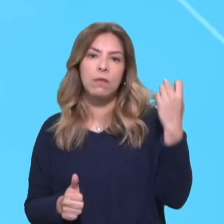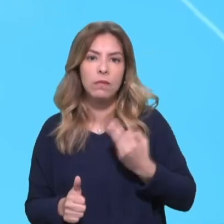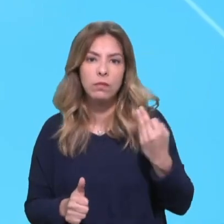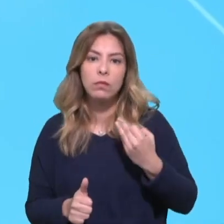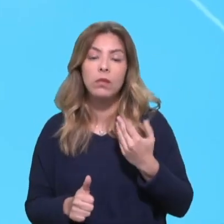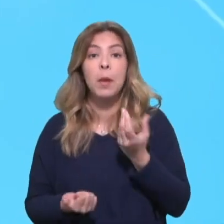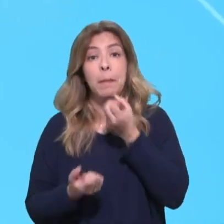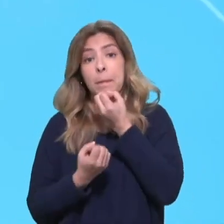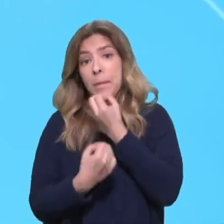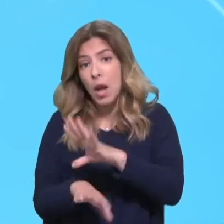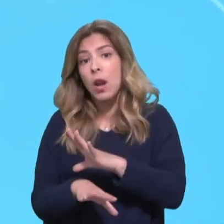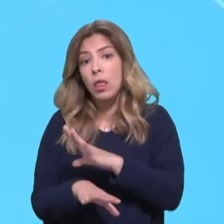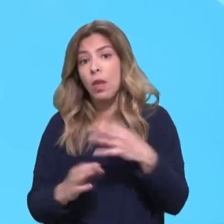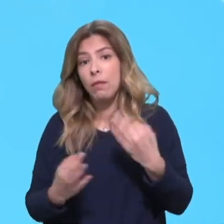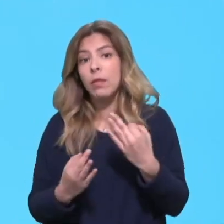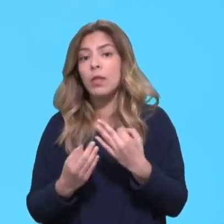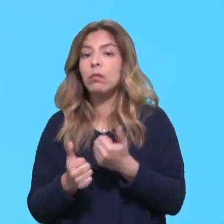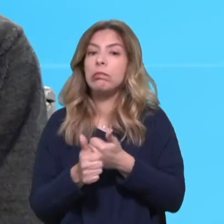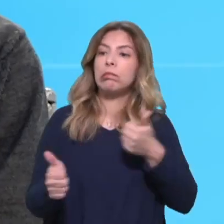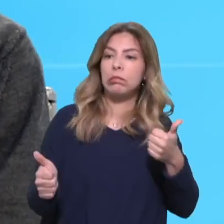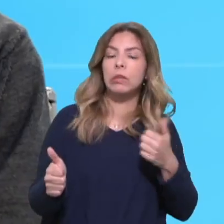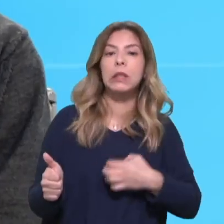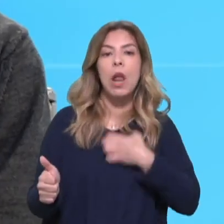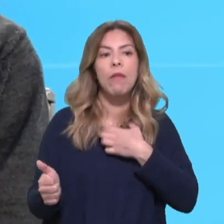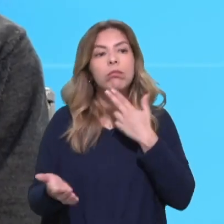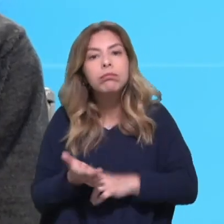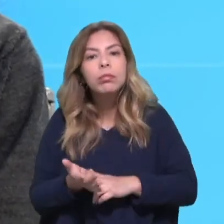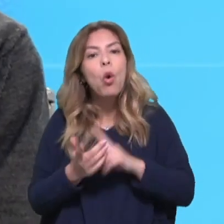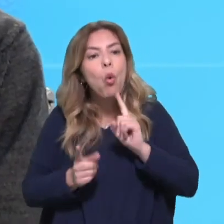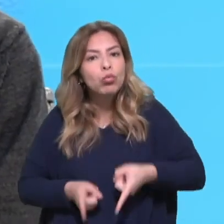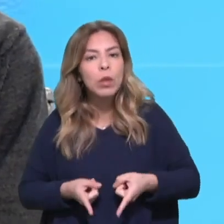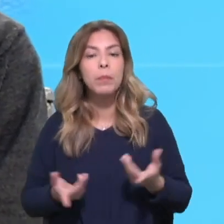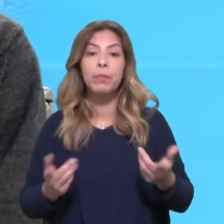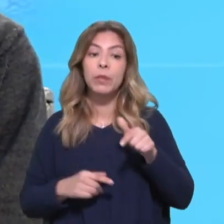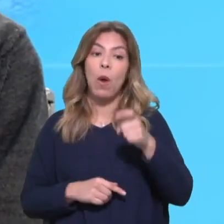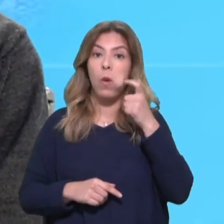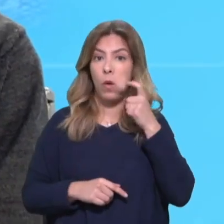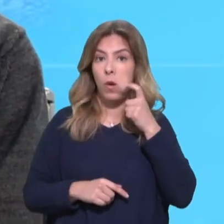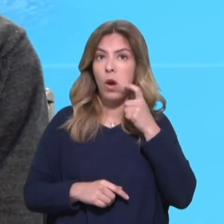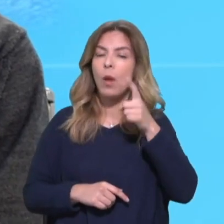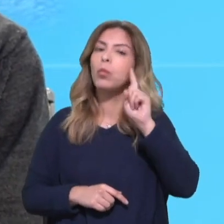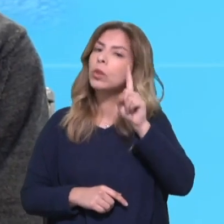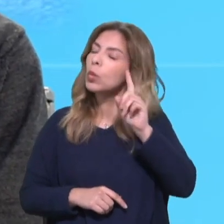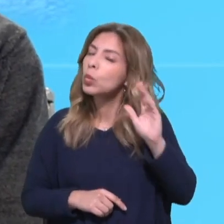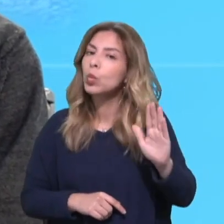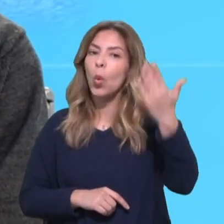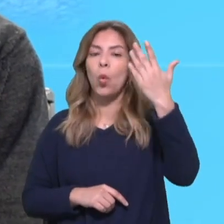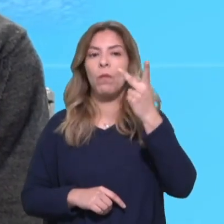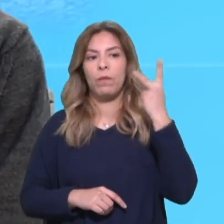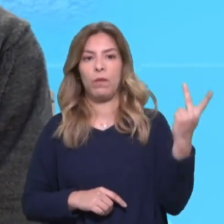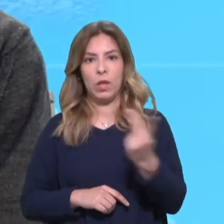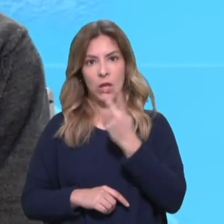aquilo que pode ser o seu significado na totalidade. Sim, na verdade, a Vigília Pascal é a celebração mais importante da vida